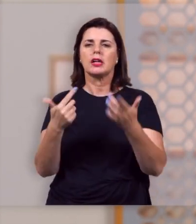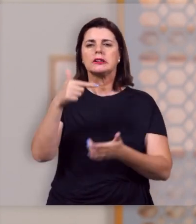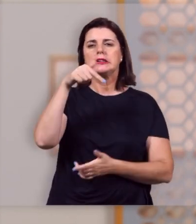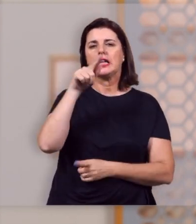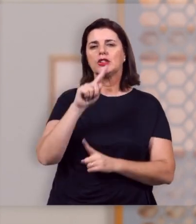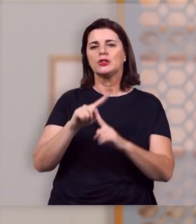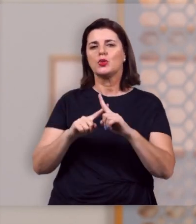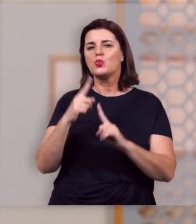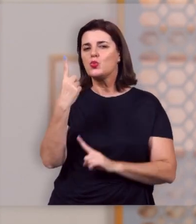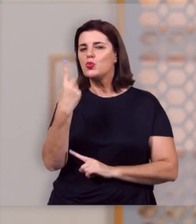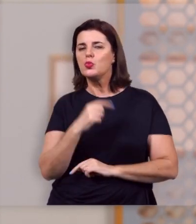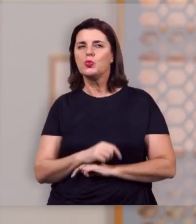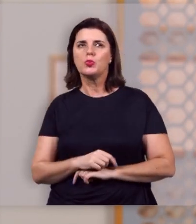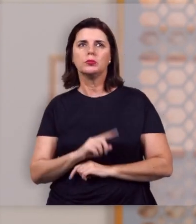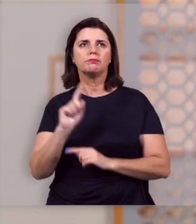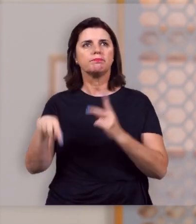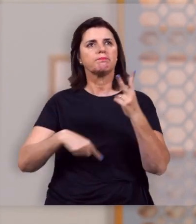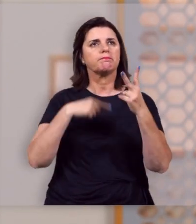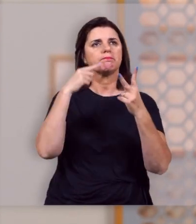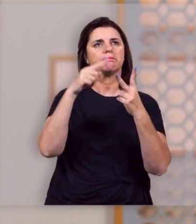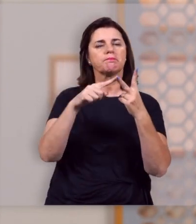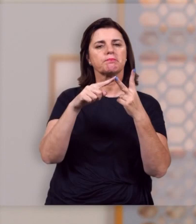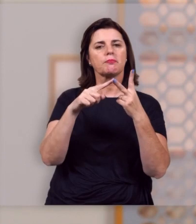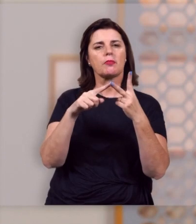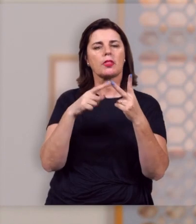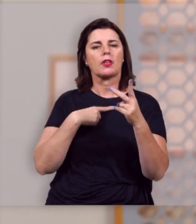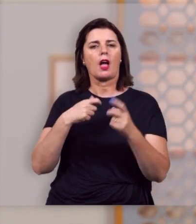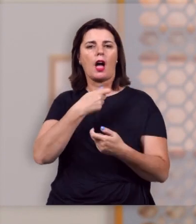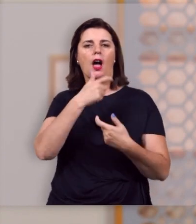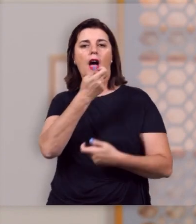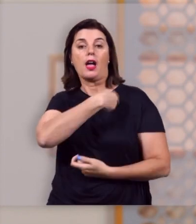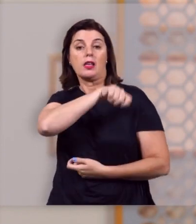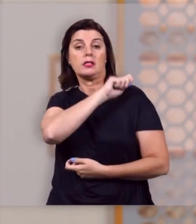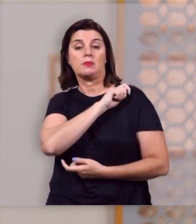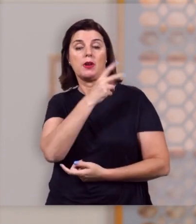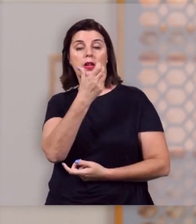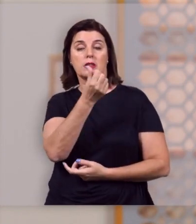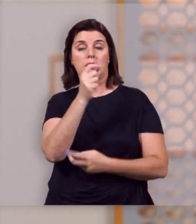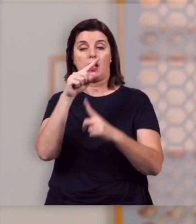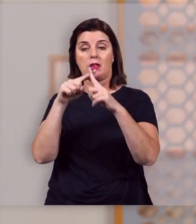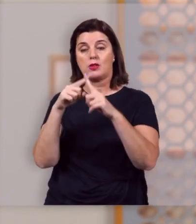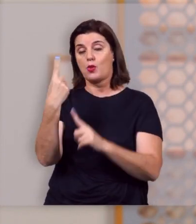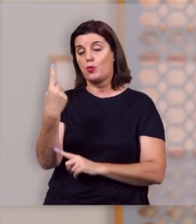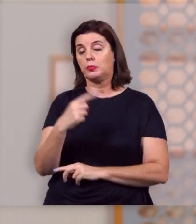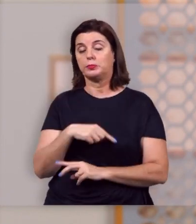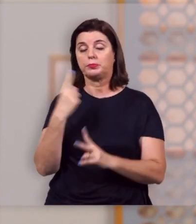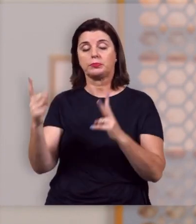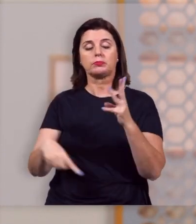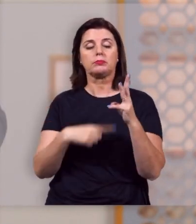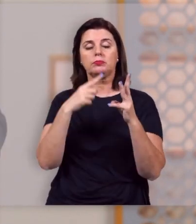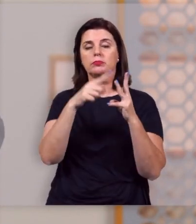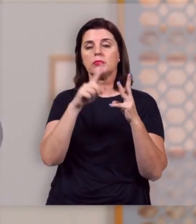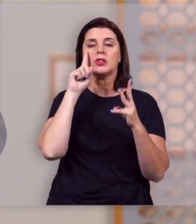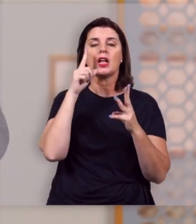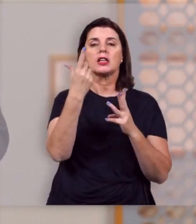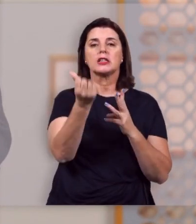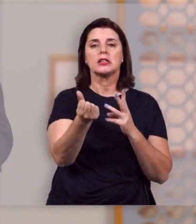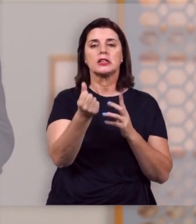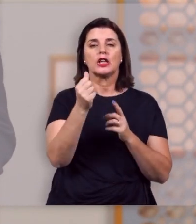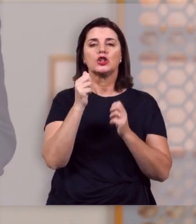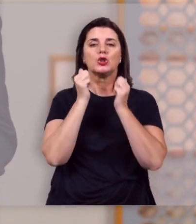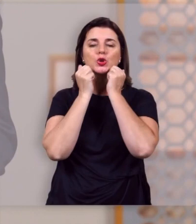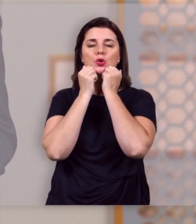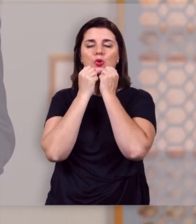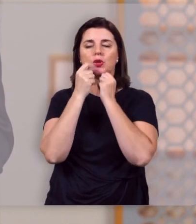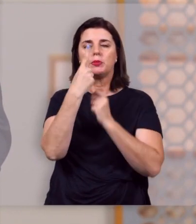Suécia por 7-1. Em seguida, goleou a Espanha por 6-1. E no dia 16